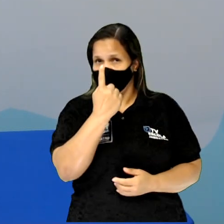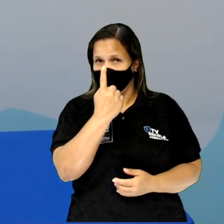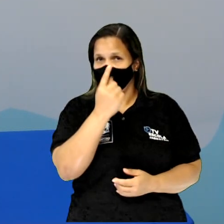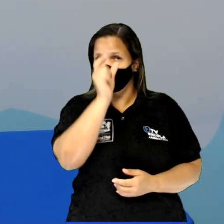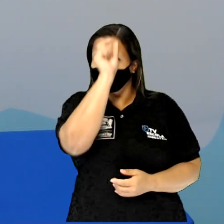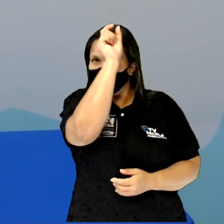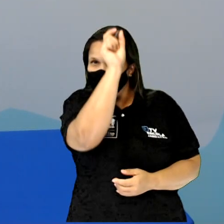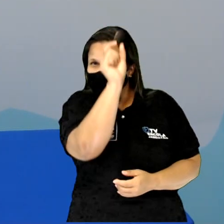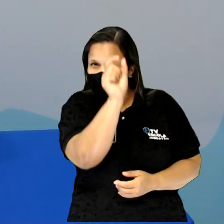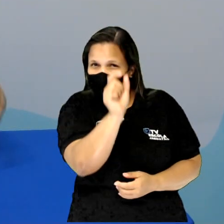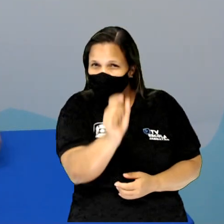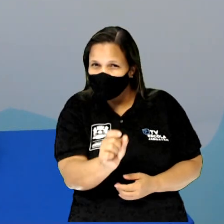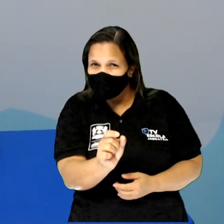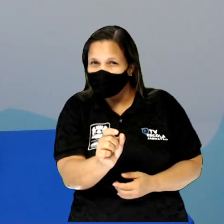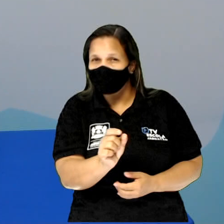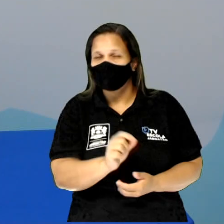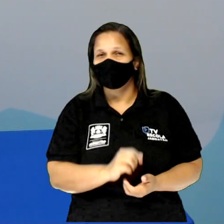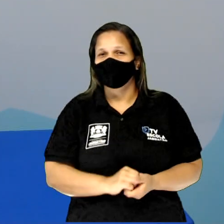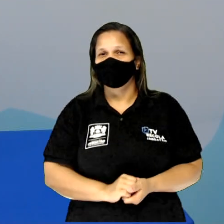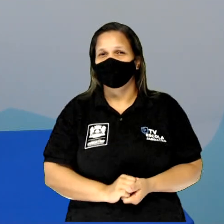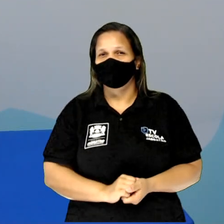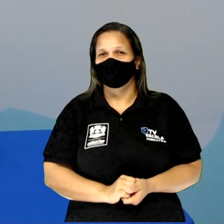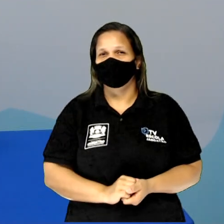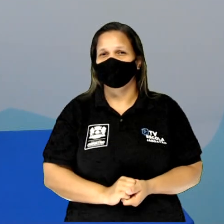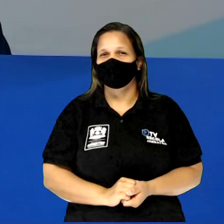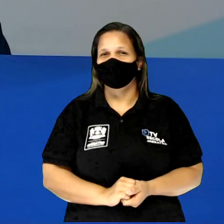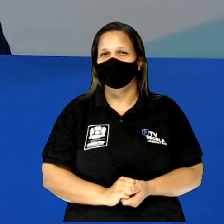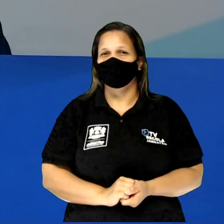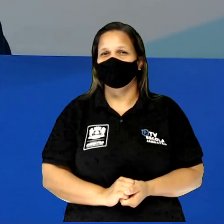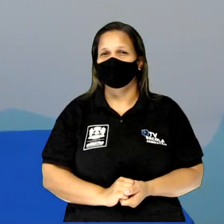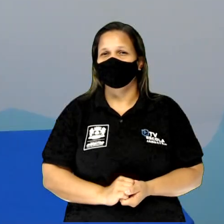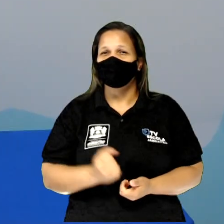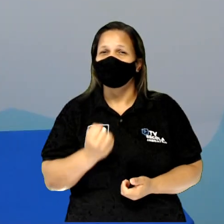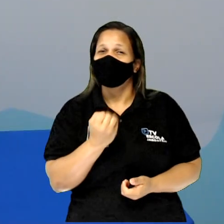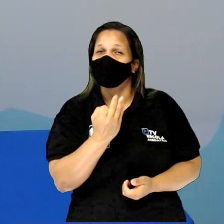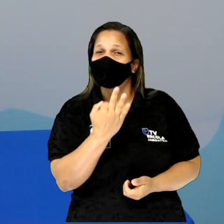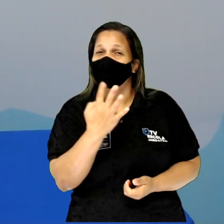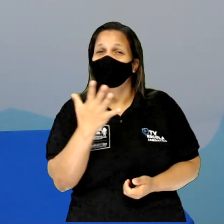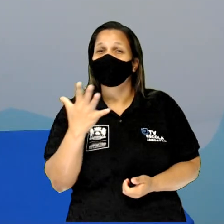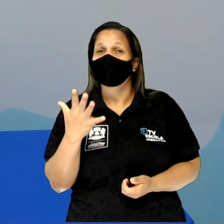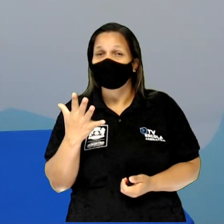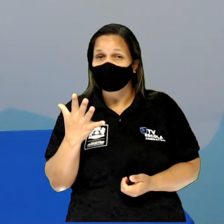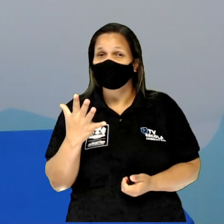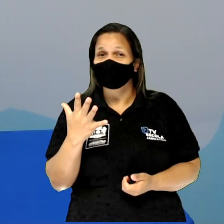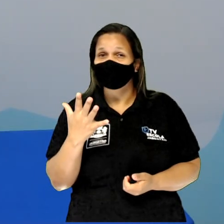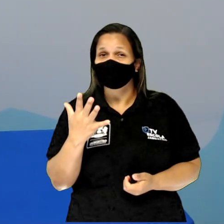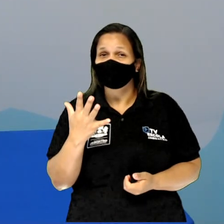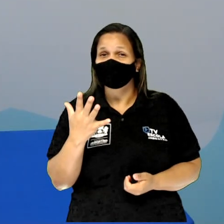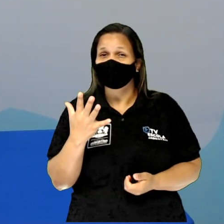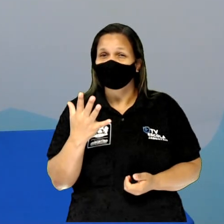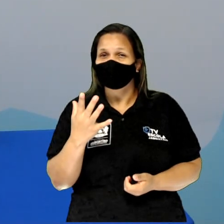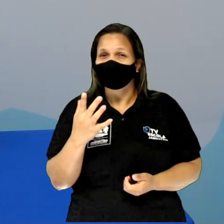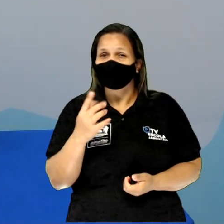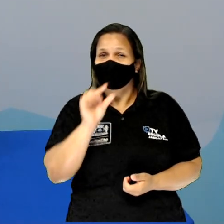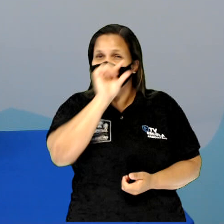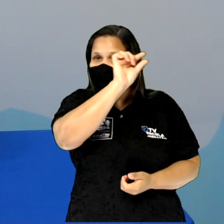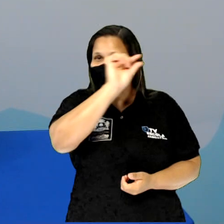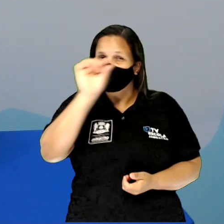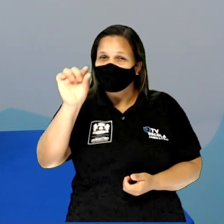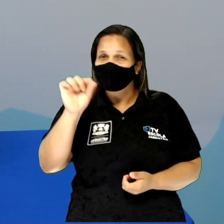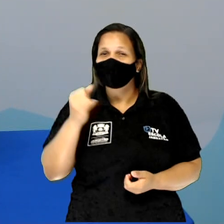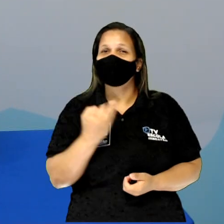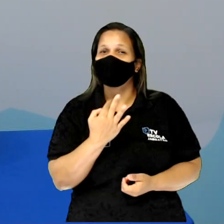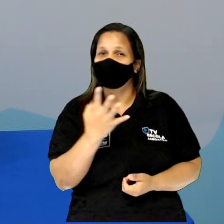Ok e agora quantos eu vou apertar aqui nesta primeira fileira